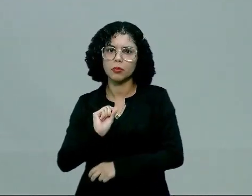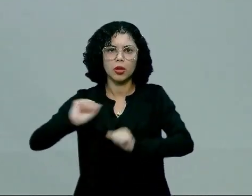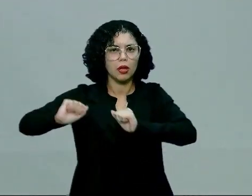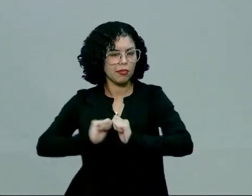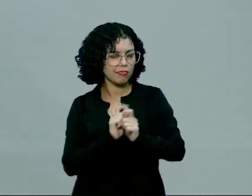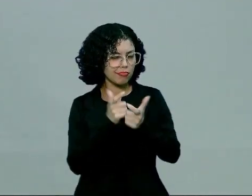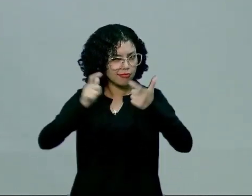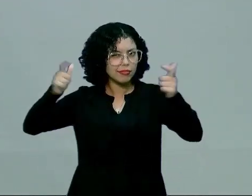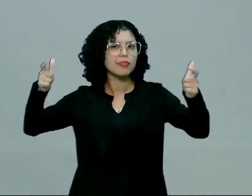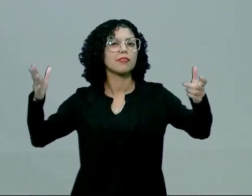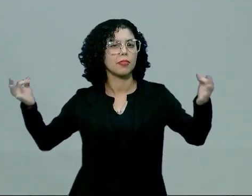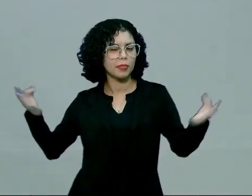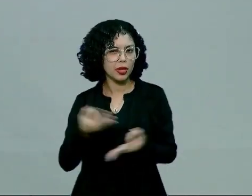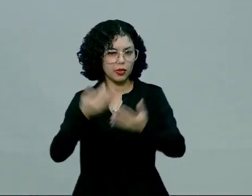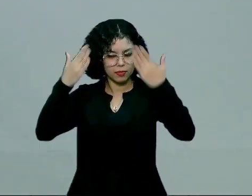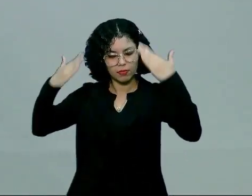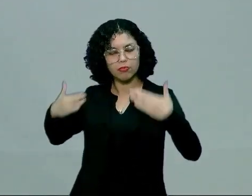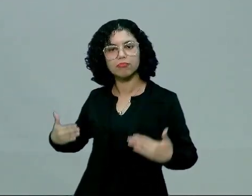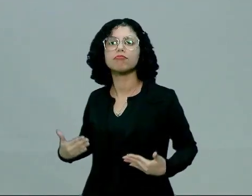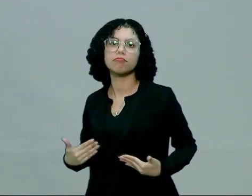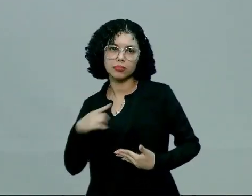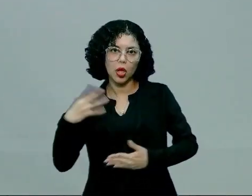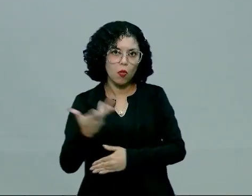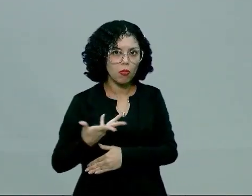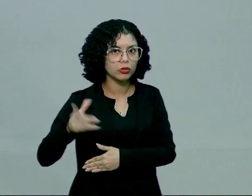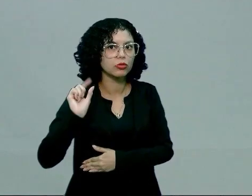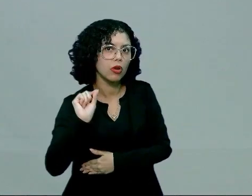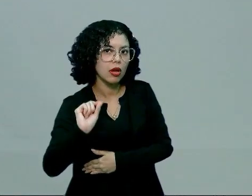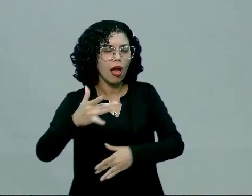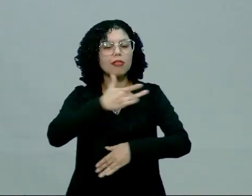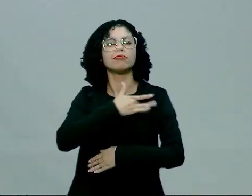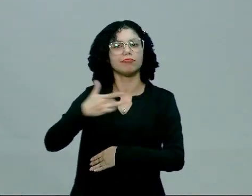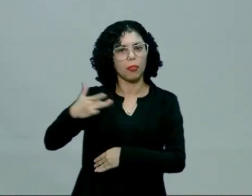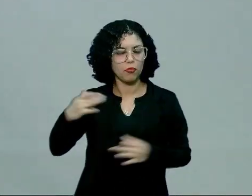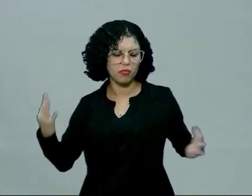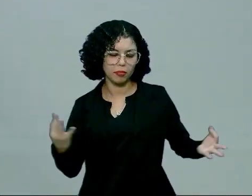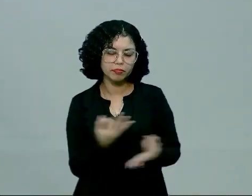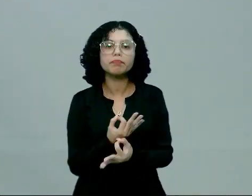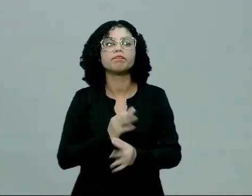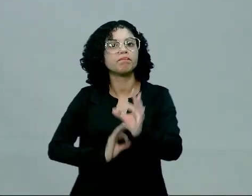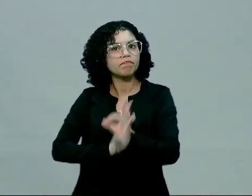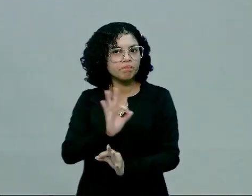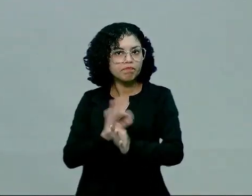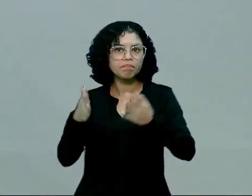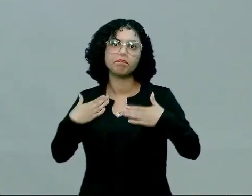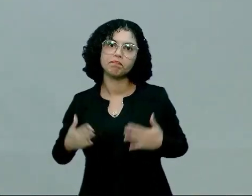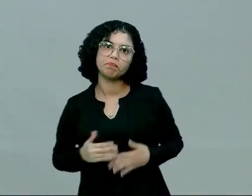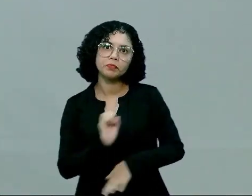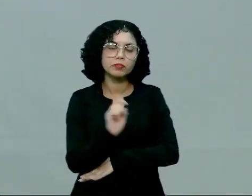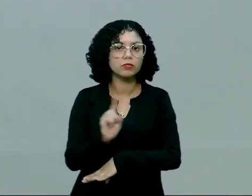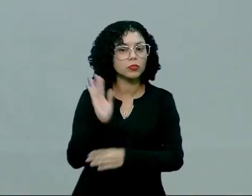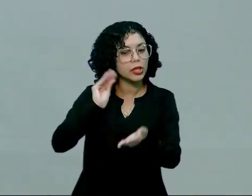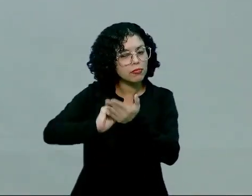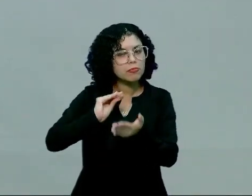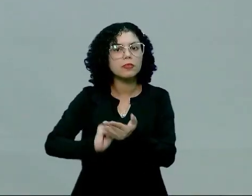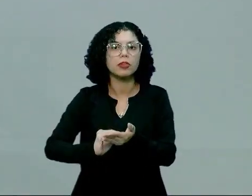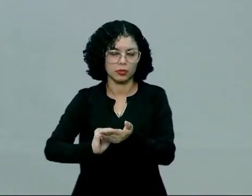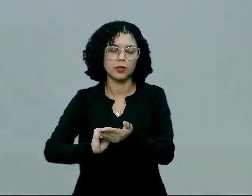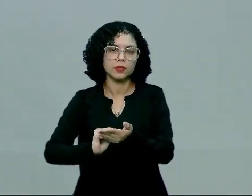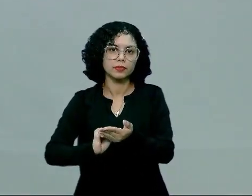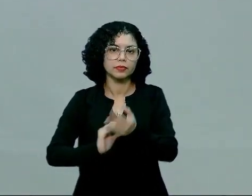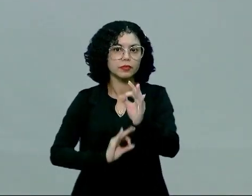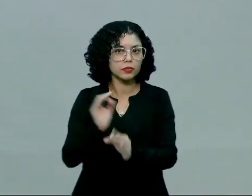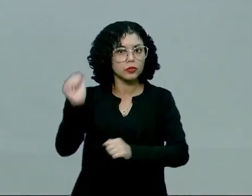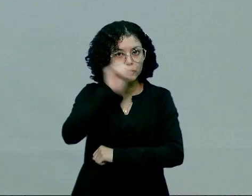a plenitude do ser plenitude do ser é essa que tem base a saúde saúde segundo a organização não apenas a ausência de